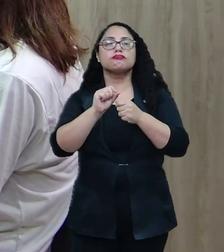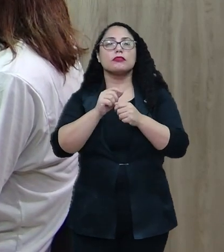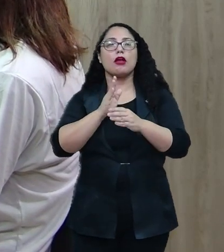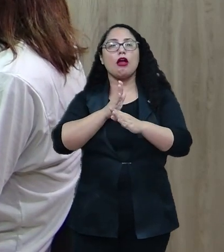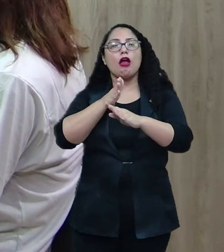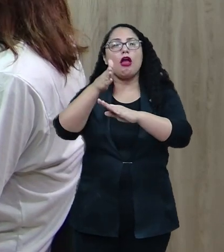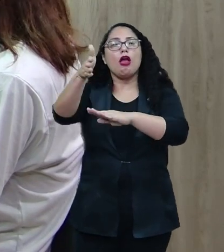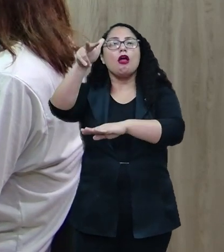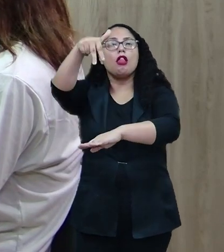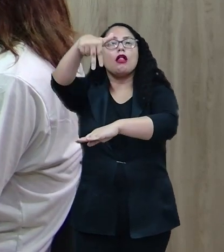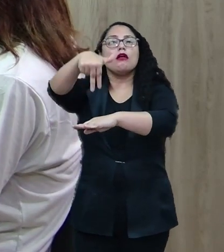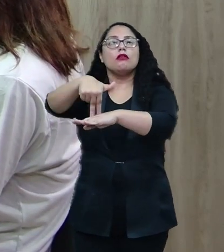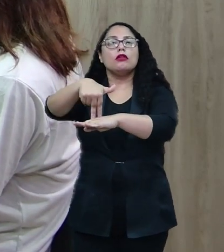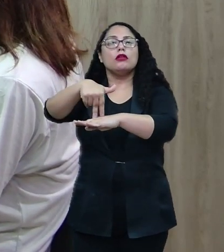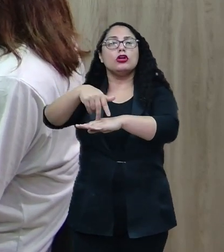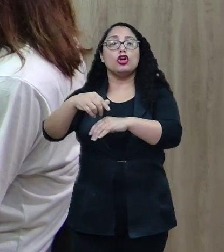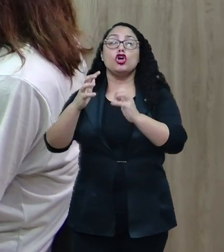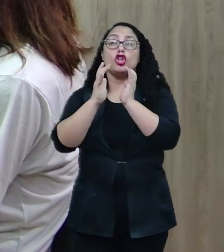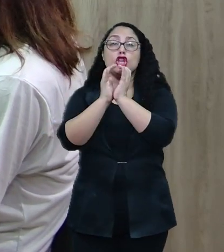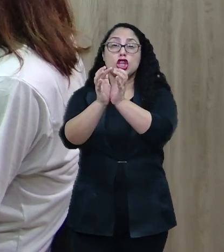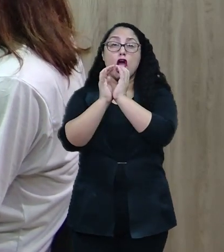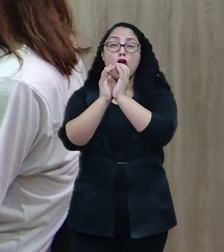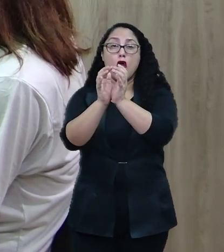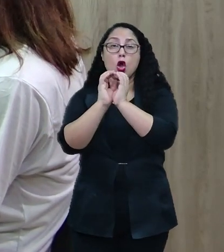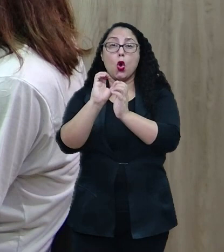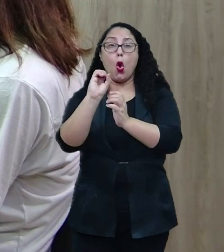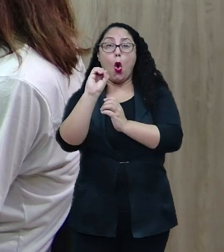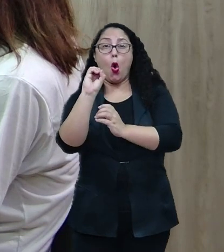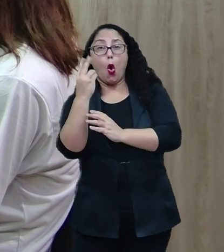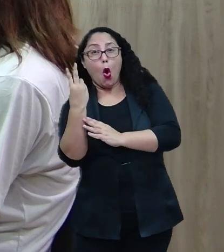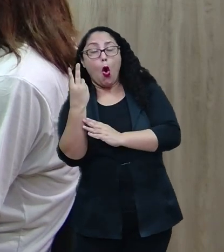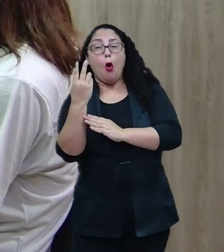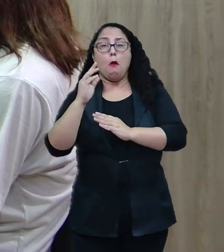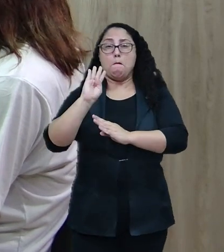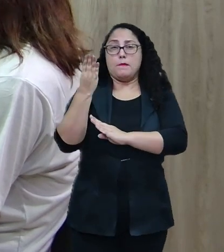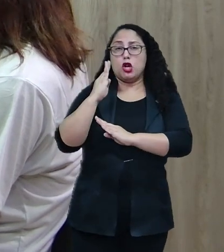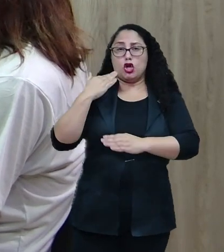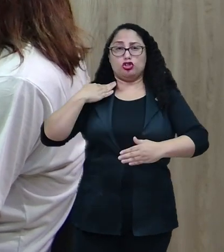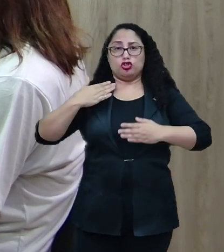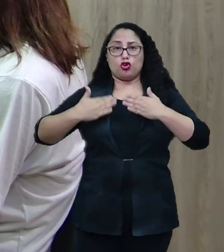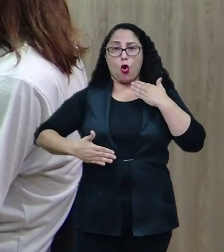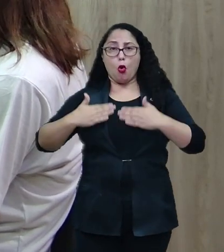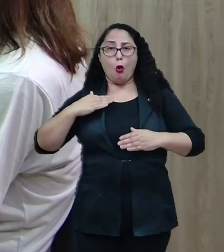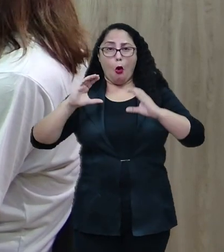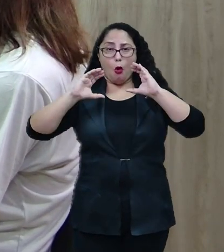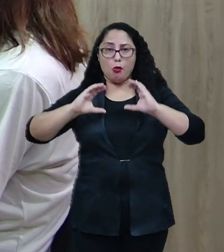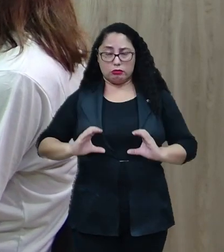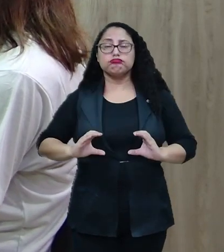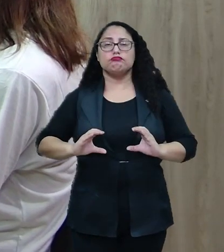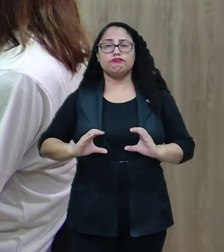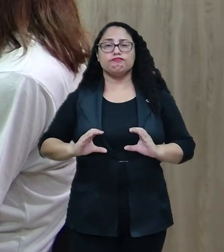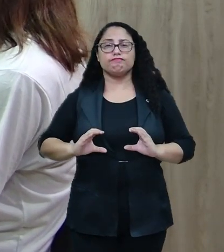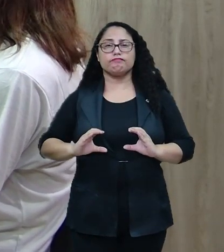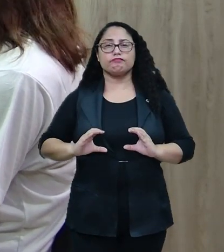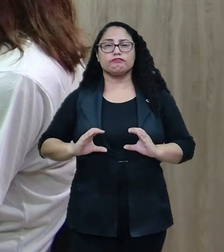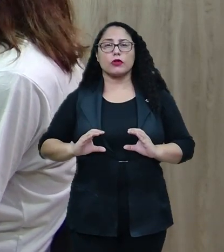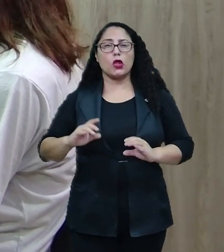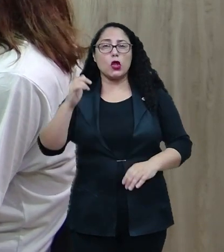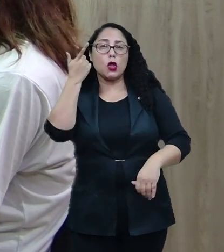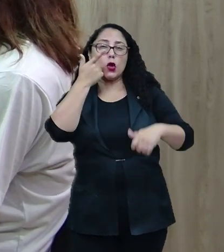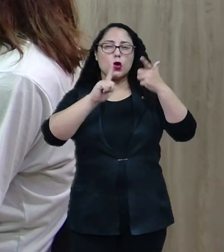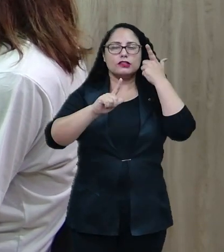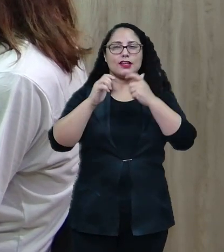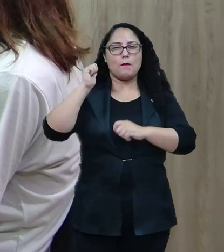para a área de neuro ou de físio, que eu quero estudar biologia comportamental. E quem sabe aí conseguir